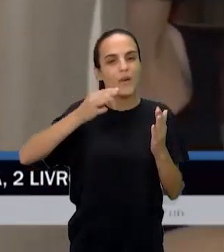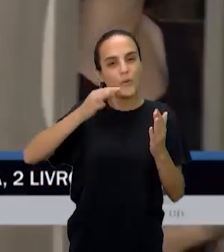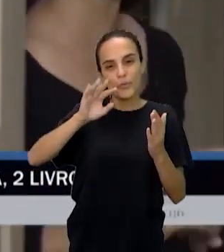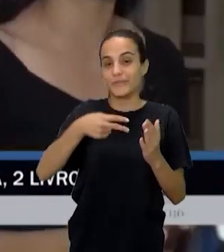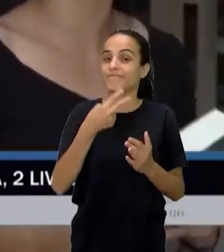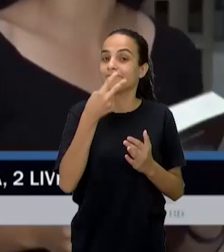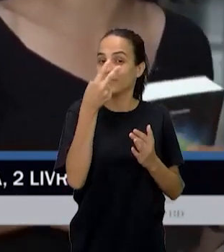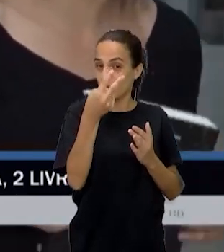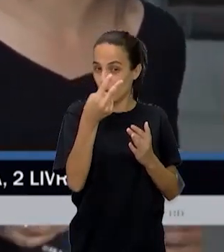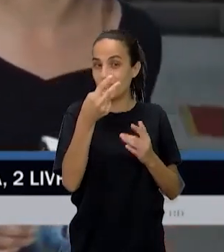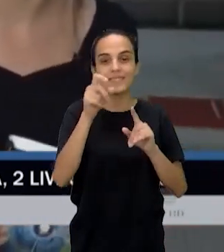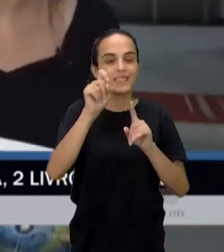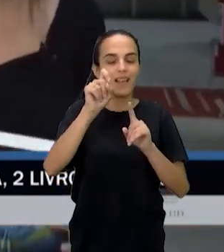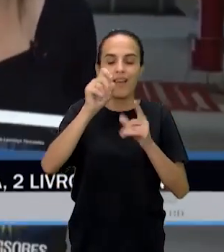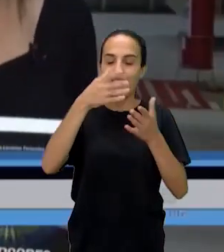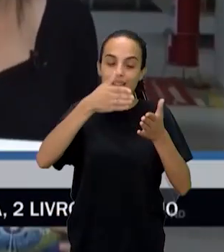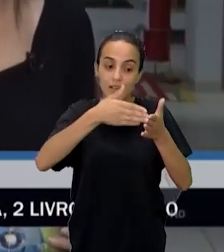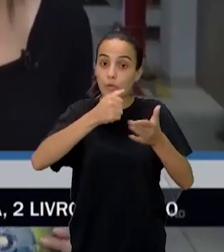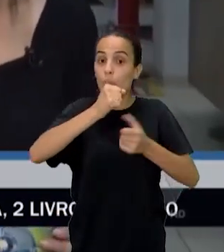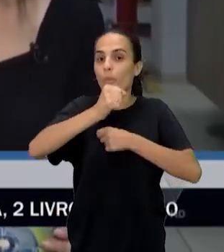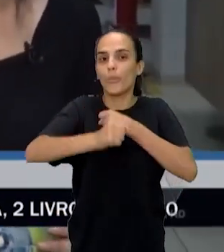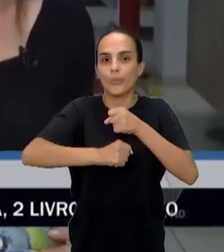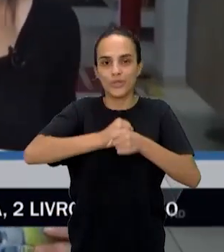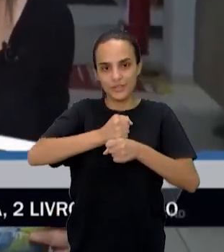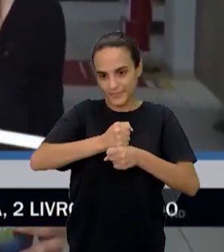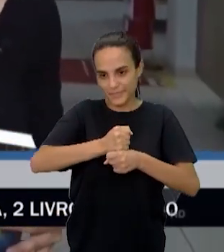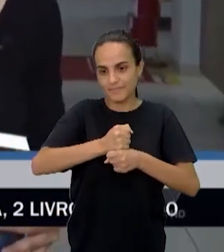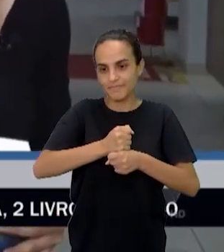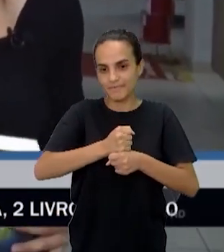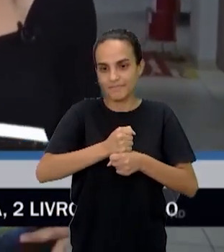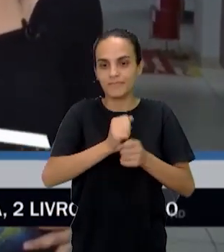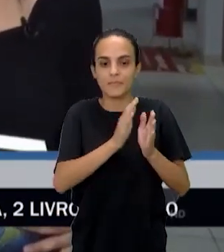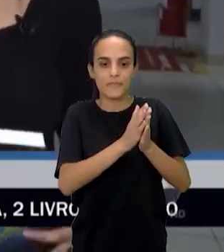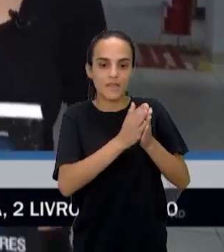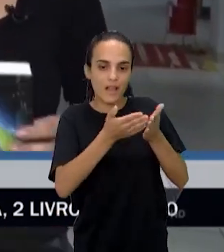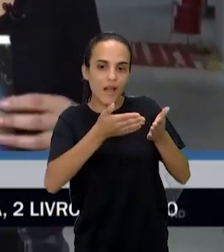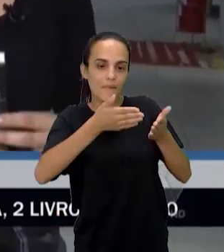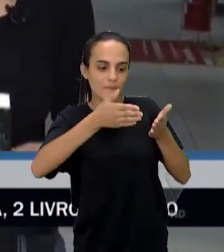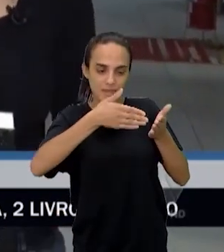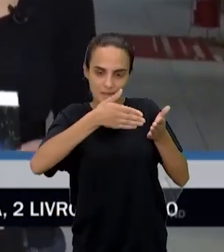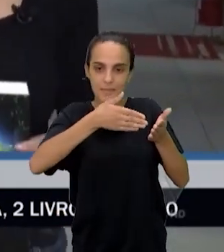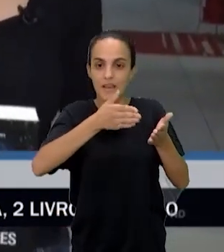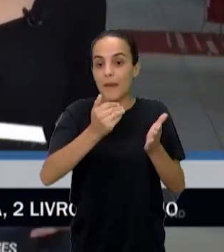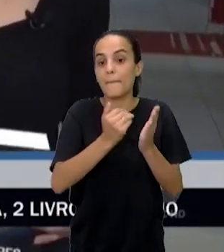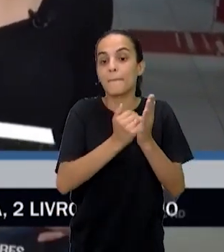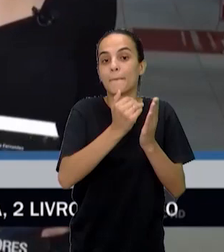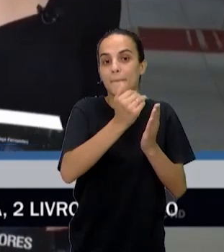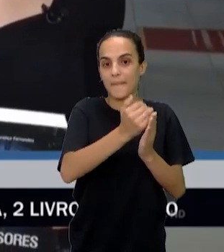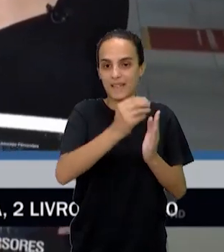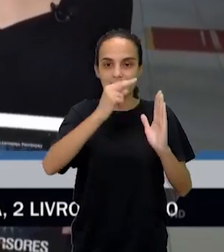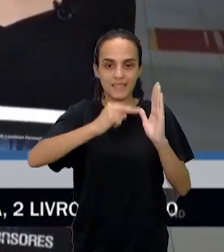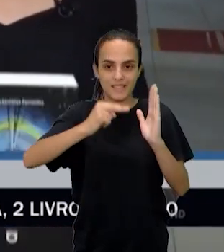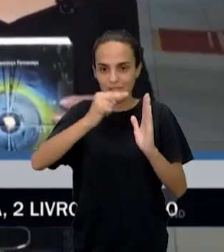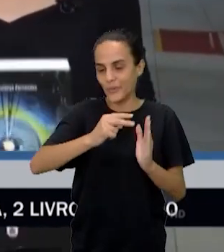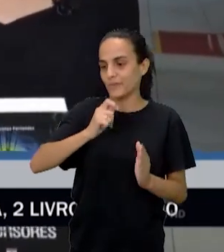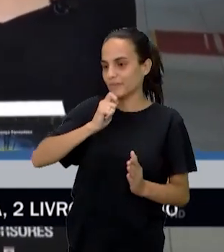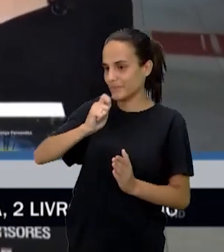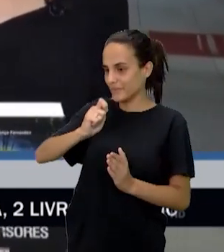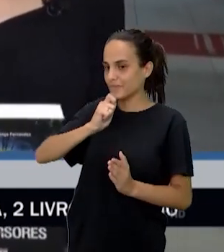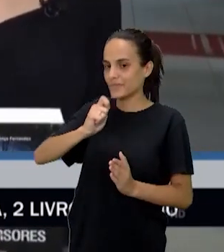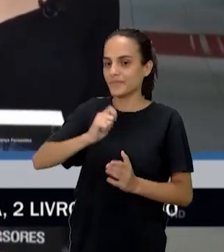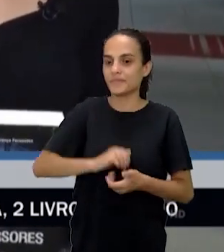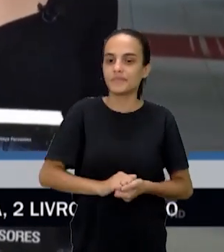apenas 2 livros por ano. Além disso, a Bíblia é citada como o livro mais lido pelos entrevistados.